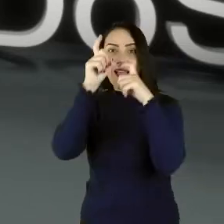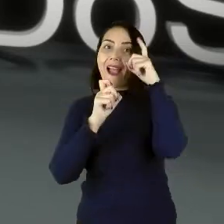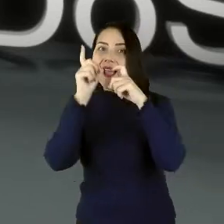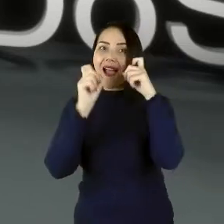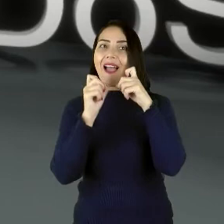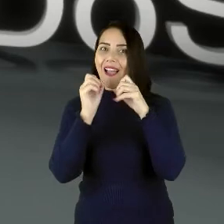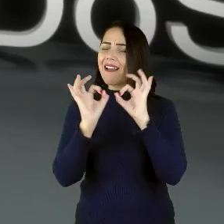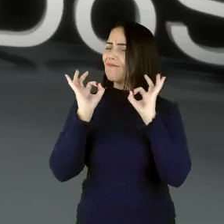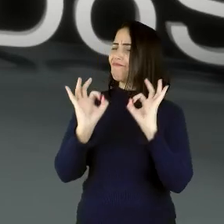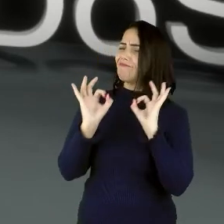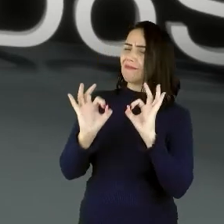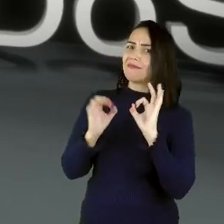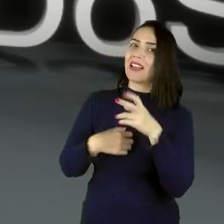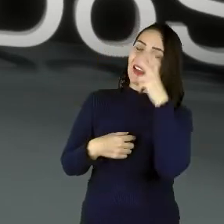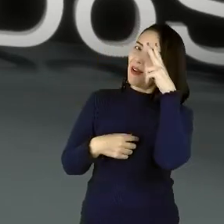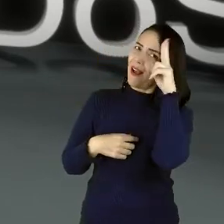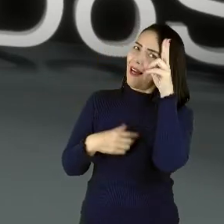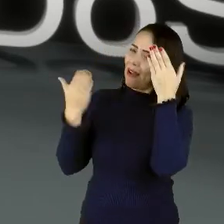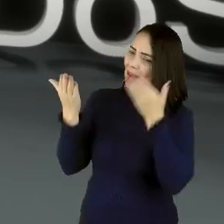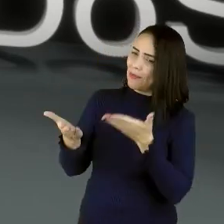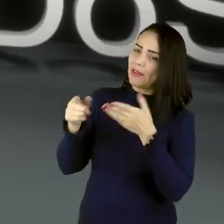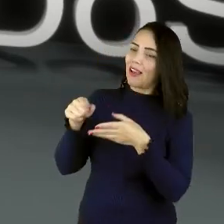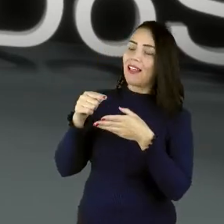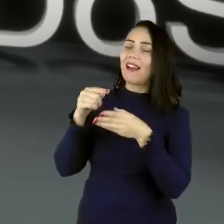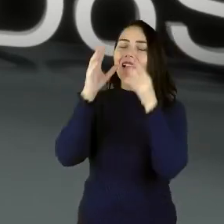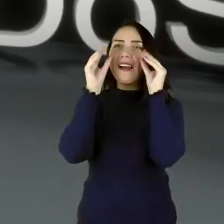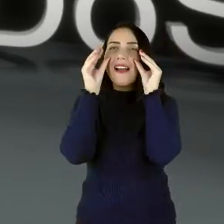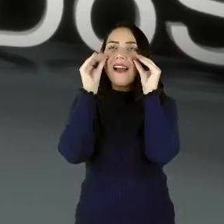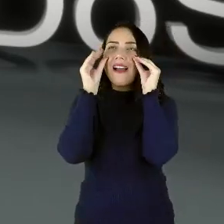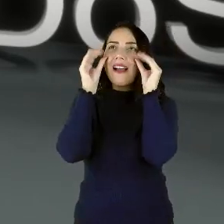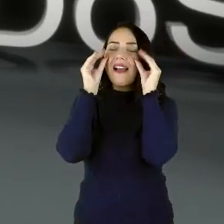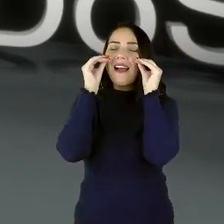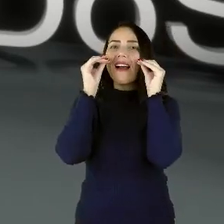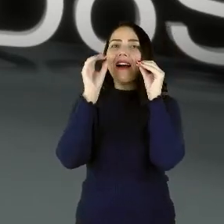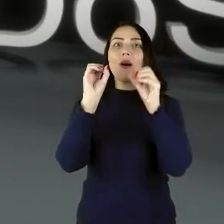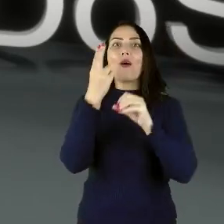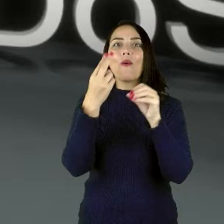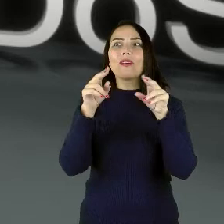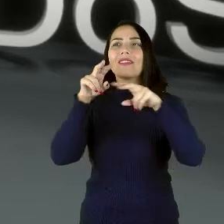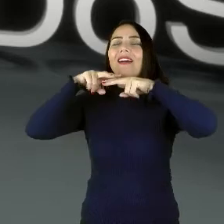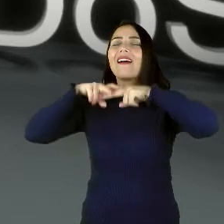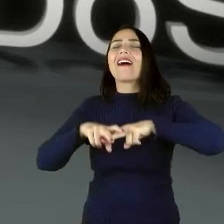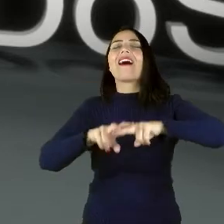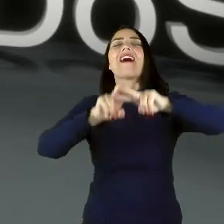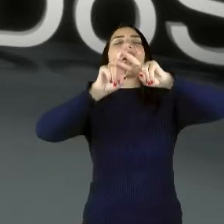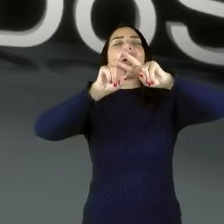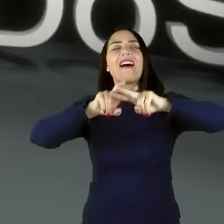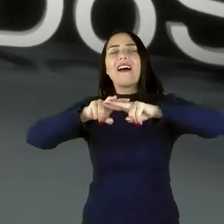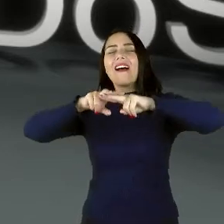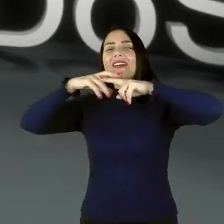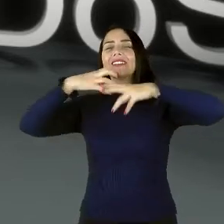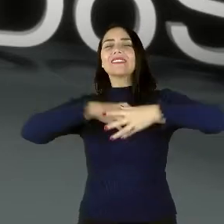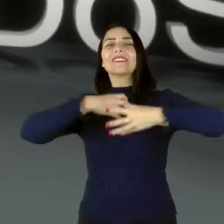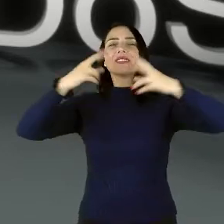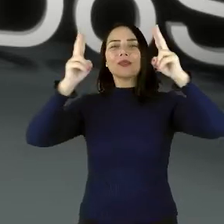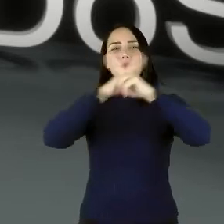de maneira ímpar. Eu me lembro que ela até fechava os olhinhos enquanto se balançava, parece que para sentir melhor